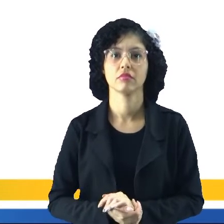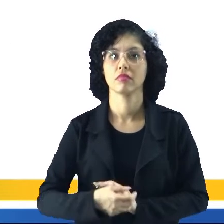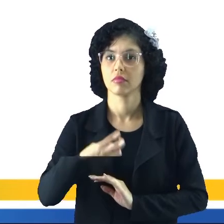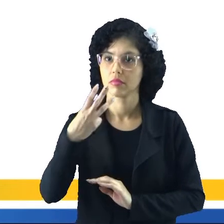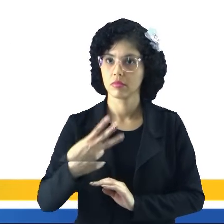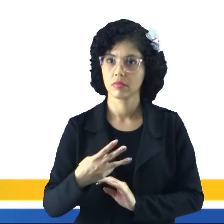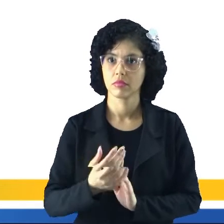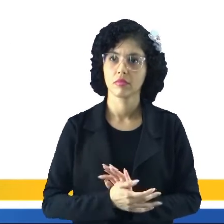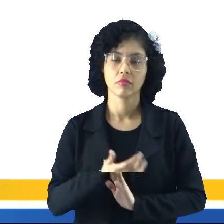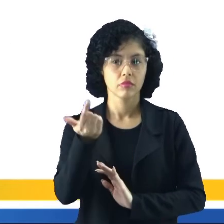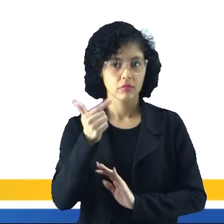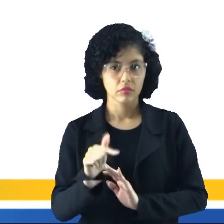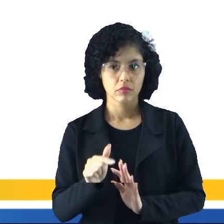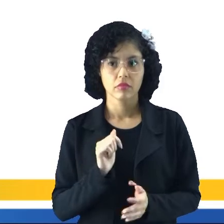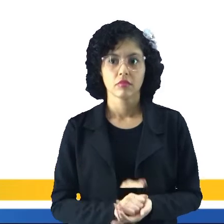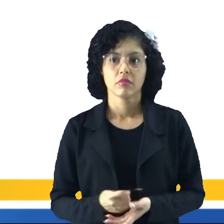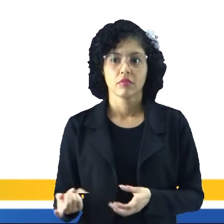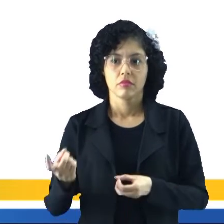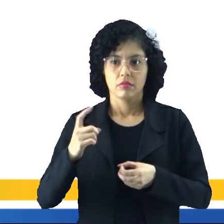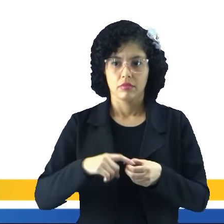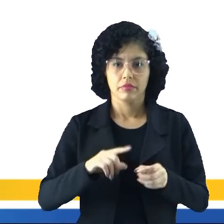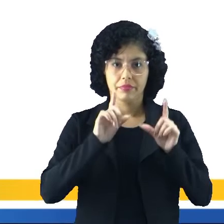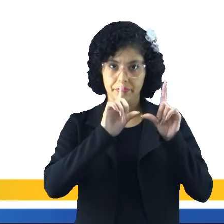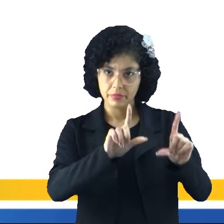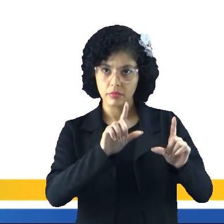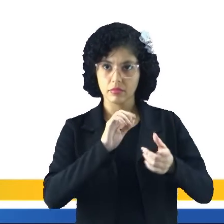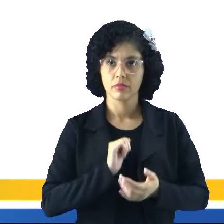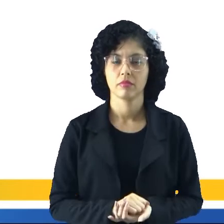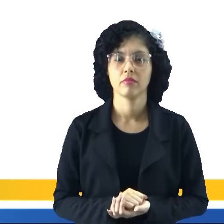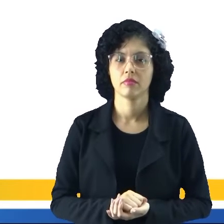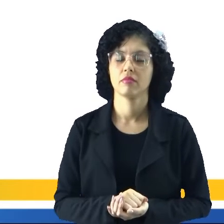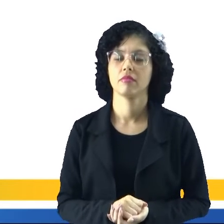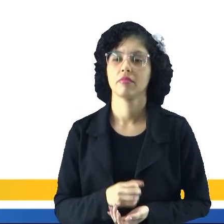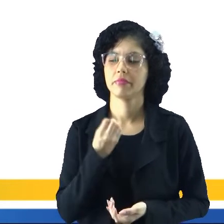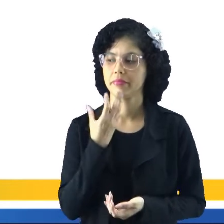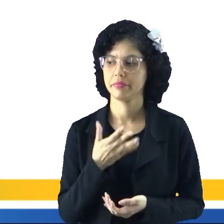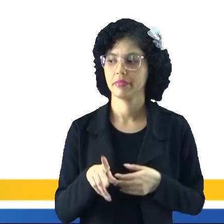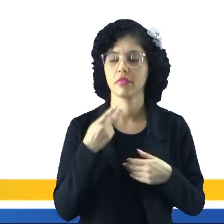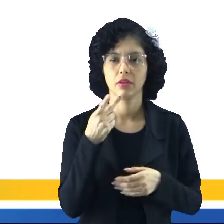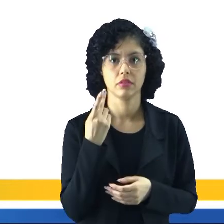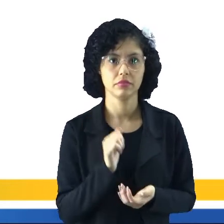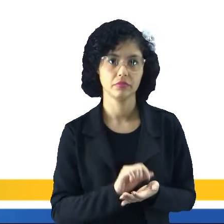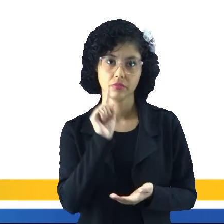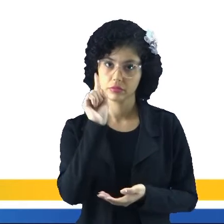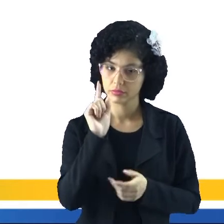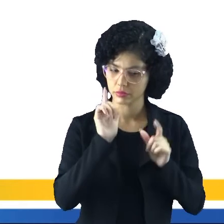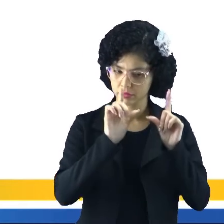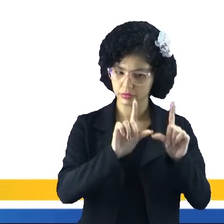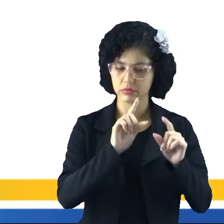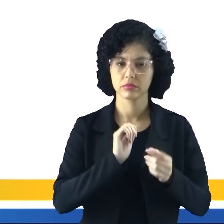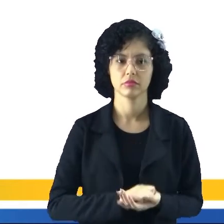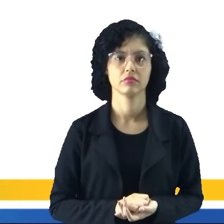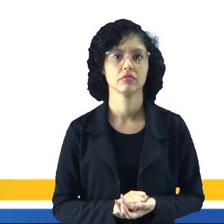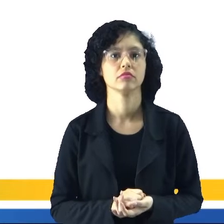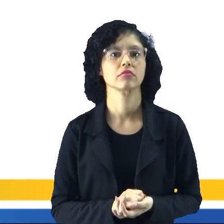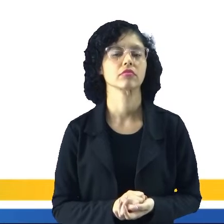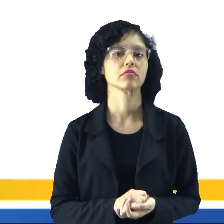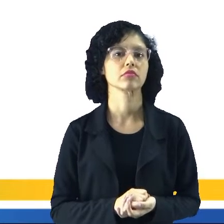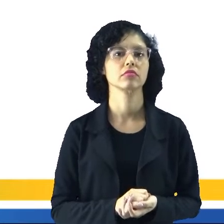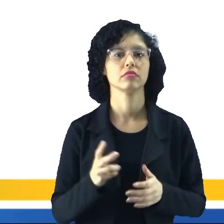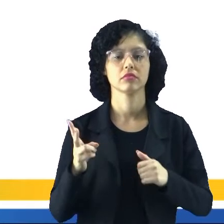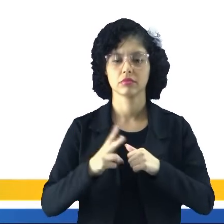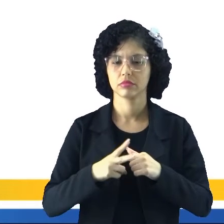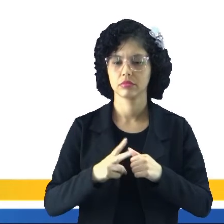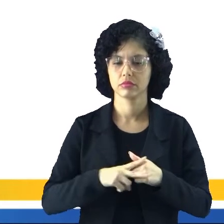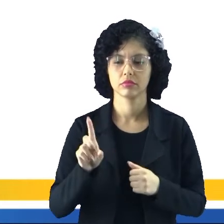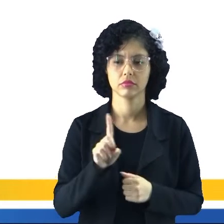3, né, novamente voltamos aqui para charge, né, como bem disse, charge tem só um quadro, né, com recurso verbal, não